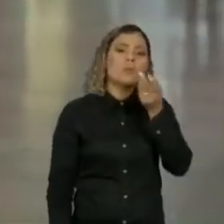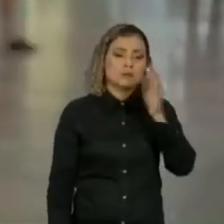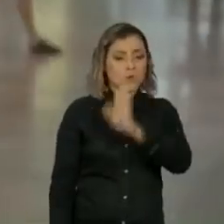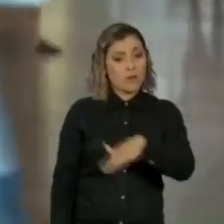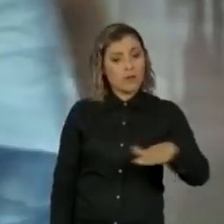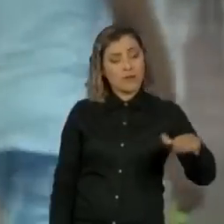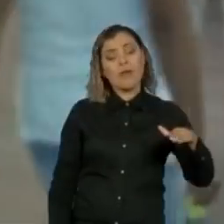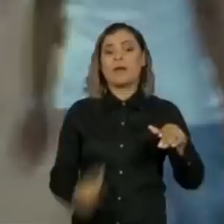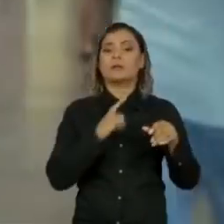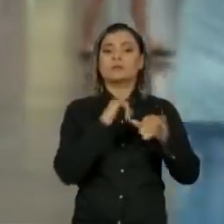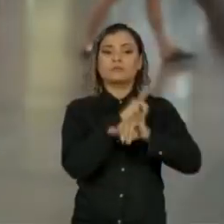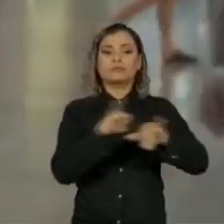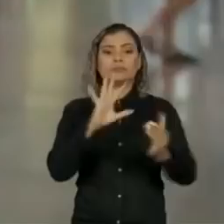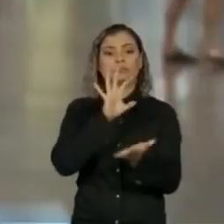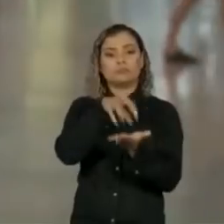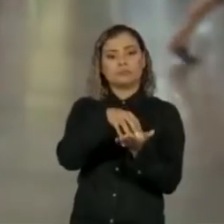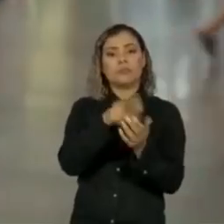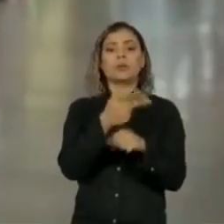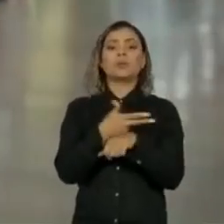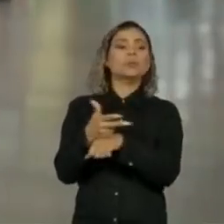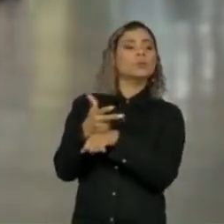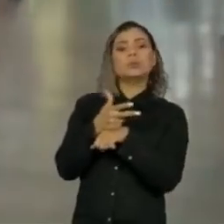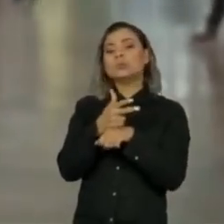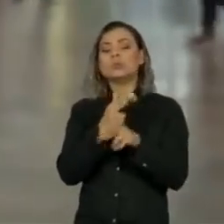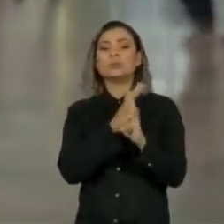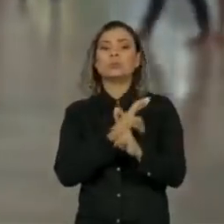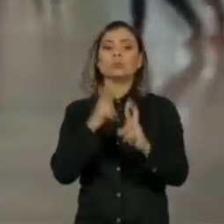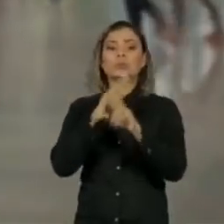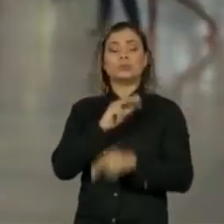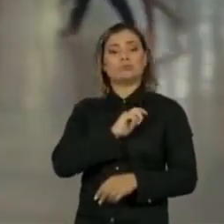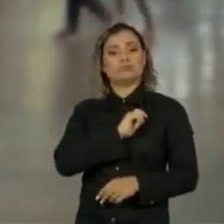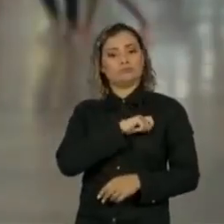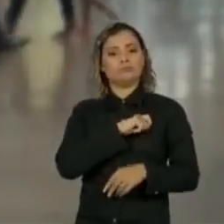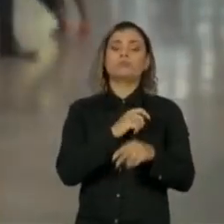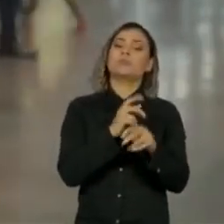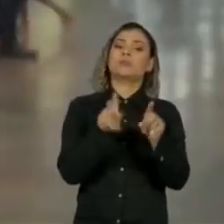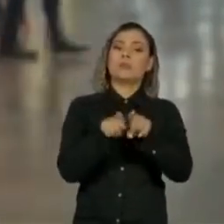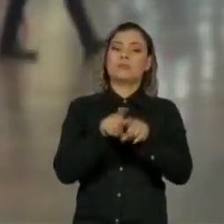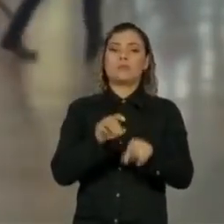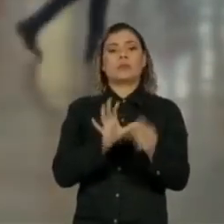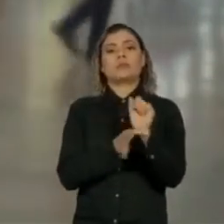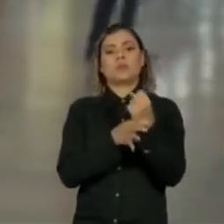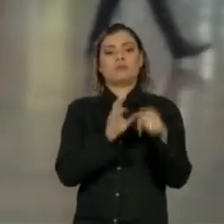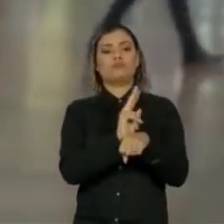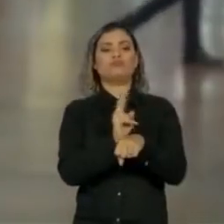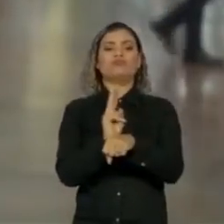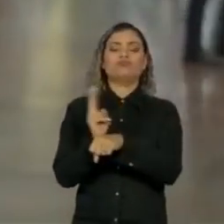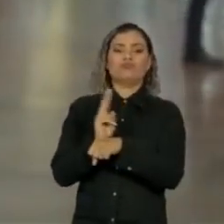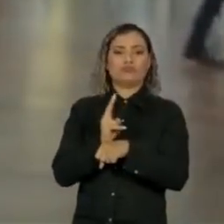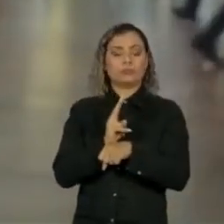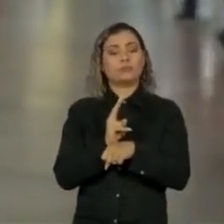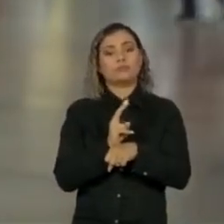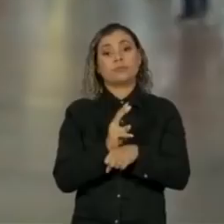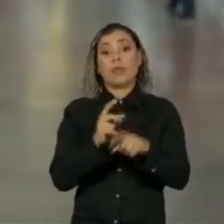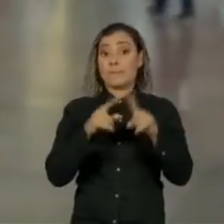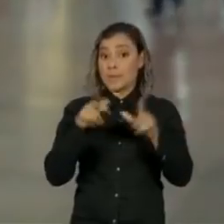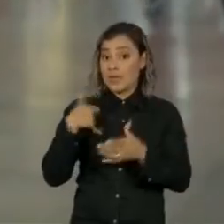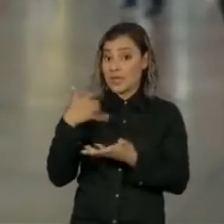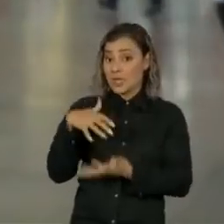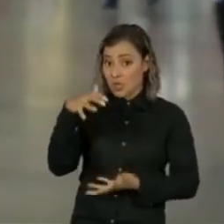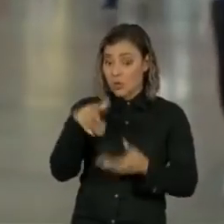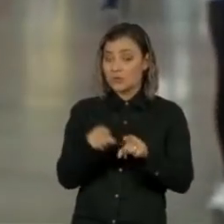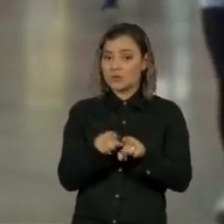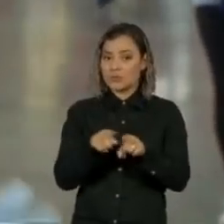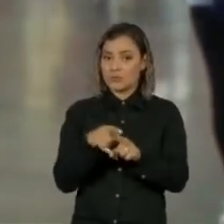ser repassados à central de monitoramento e os seguranças serão acionados. Vale também a gente lembrar que os idosos